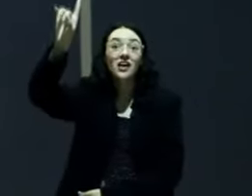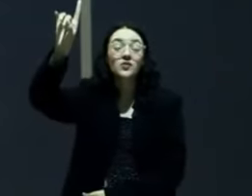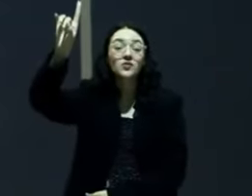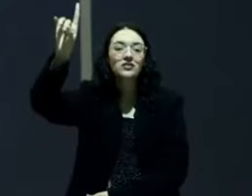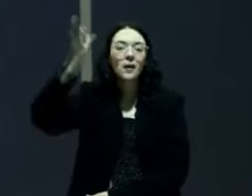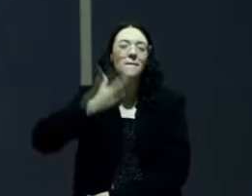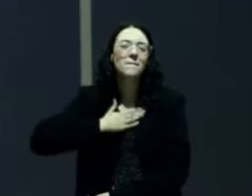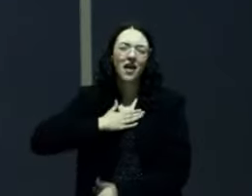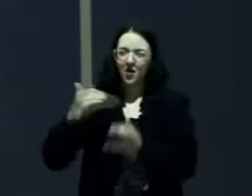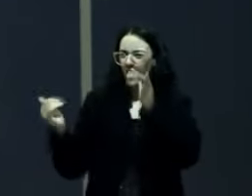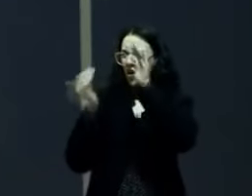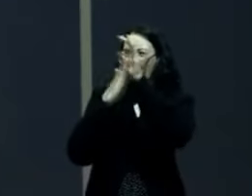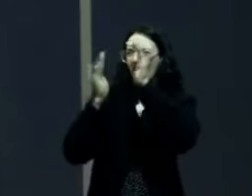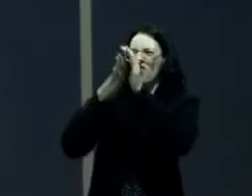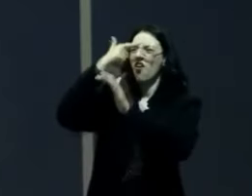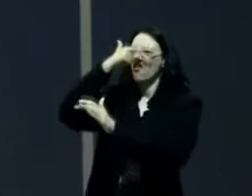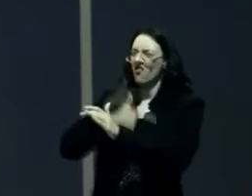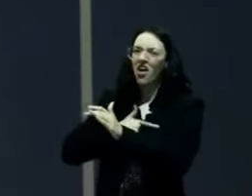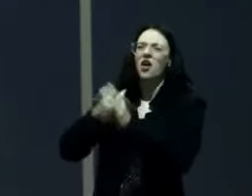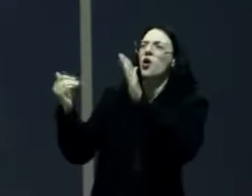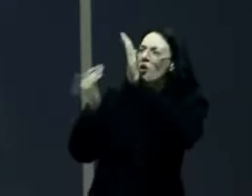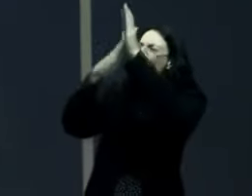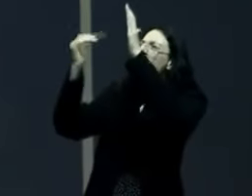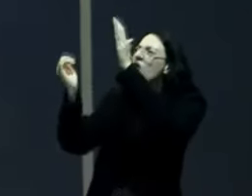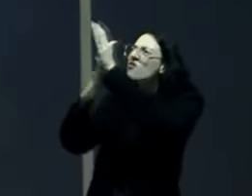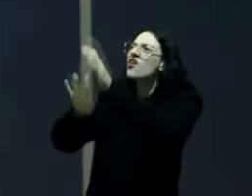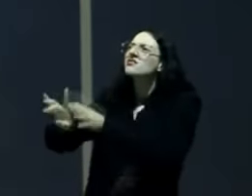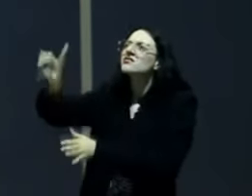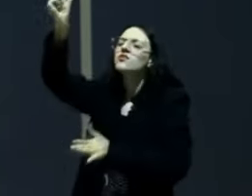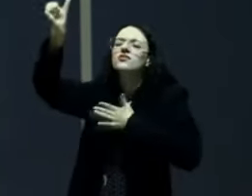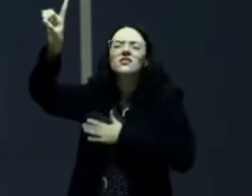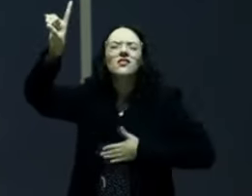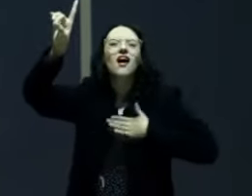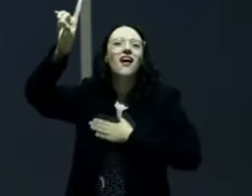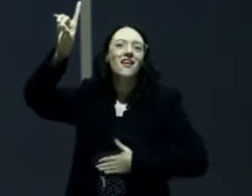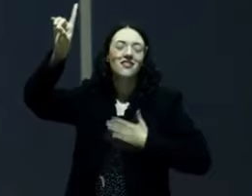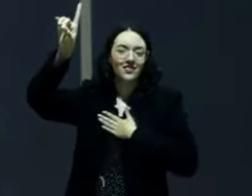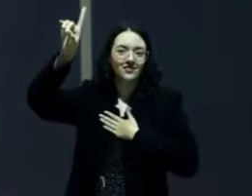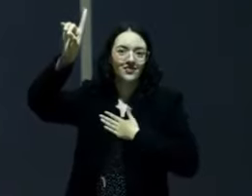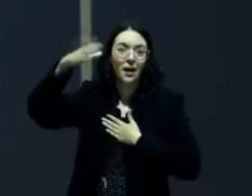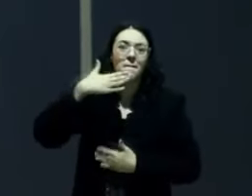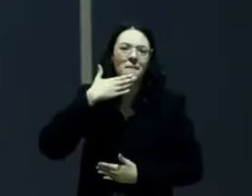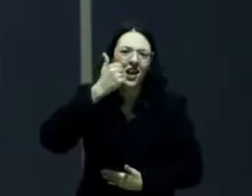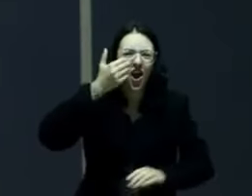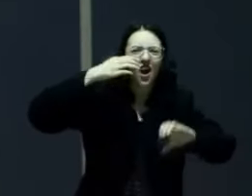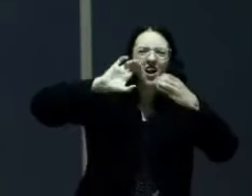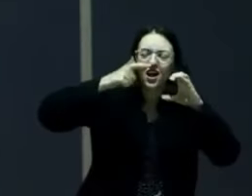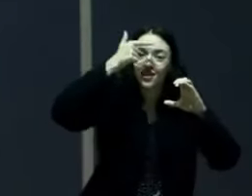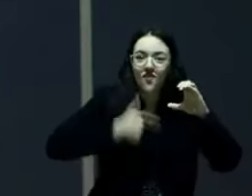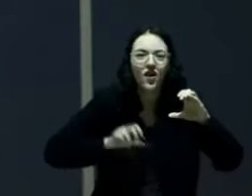meu em algo agradável para Ele. É melhor eu cantar feio do que cruzar os meus braços e ficar com a boca